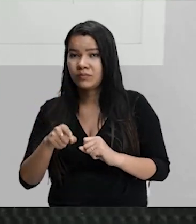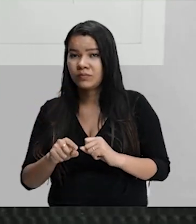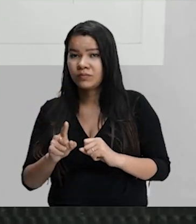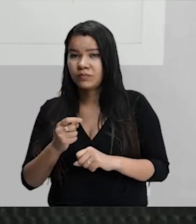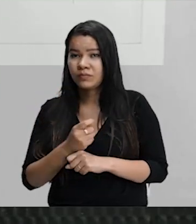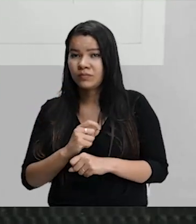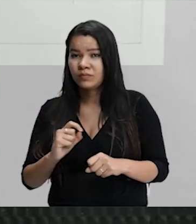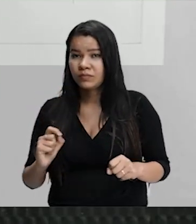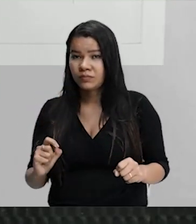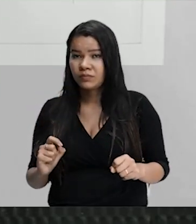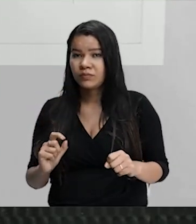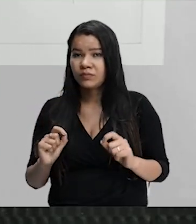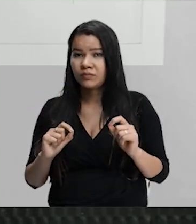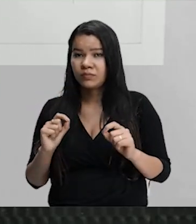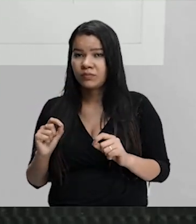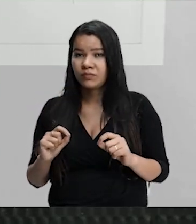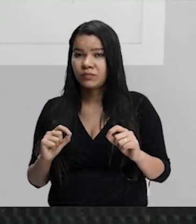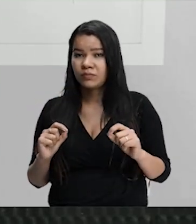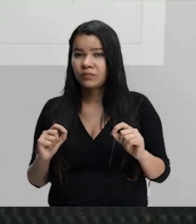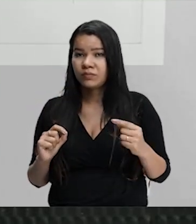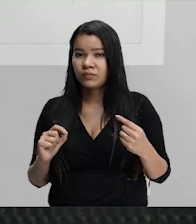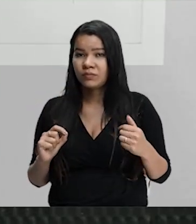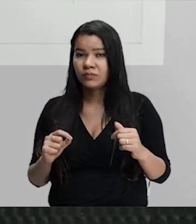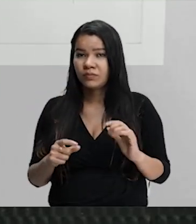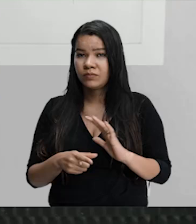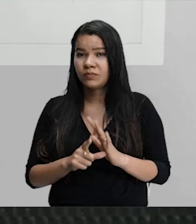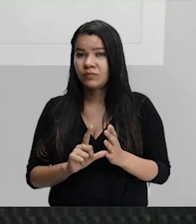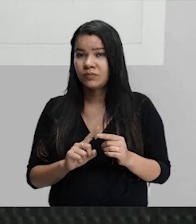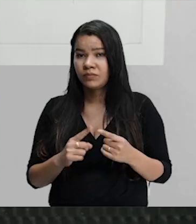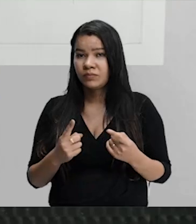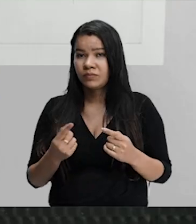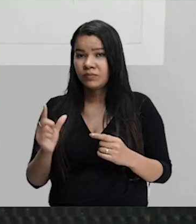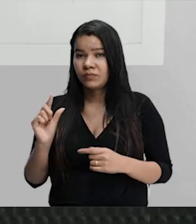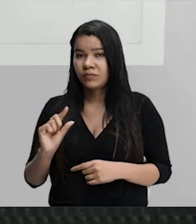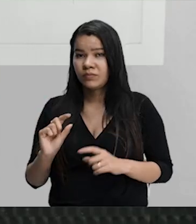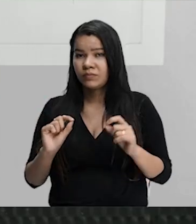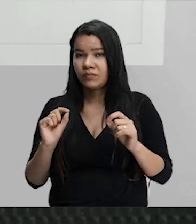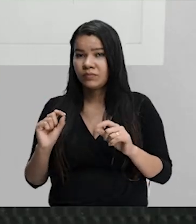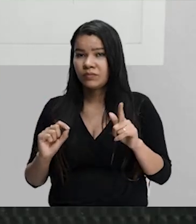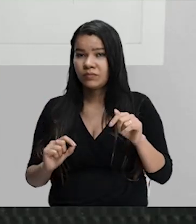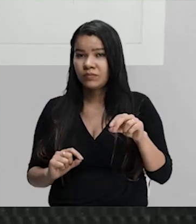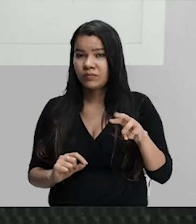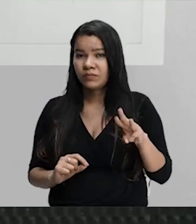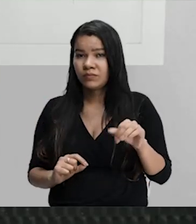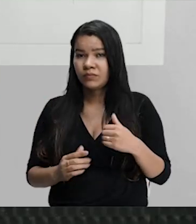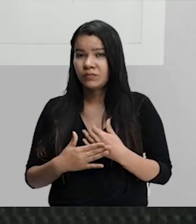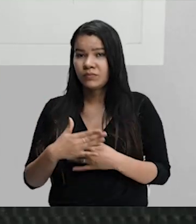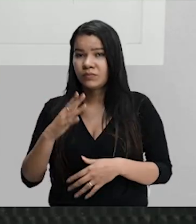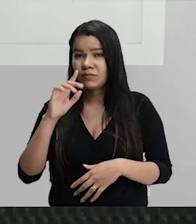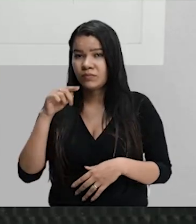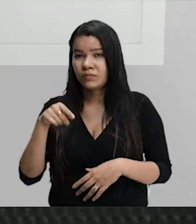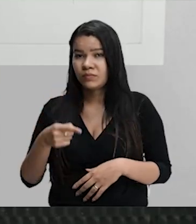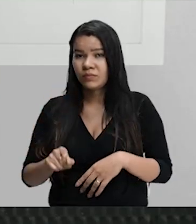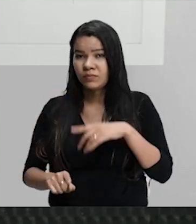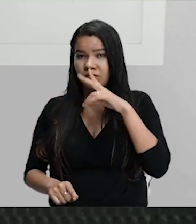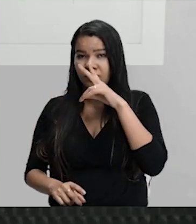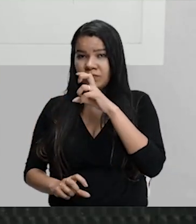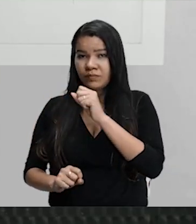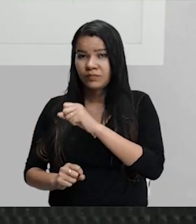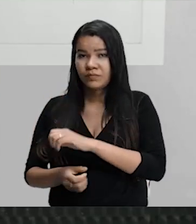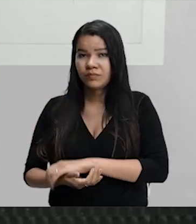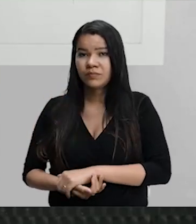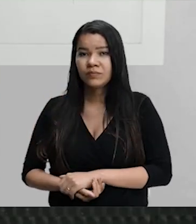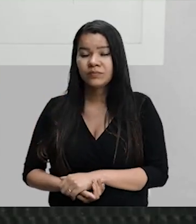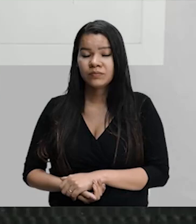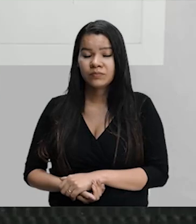menor do que o da gama, né? Os raios gama, eles vão ter o poder de penetração muito grande, tá ok? É o mais energético, é o menor